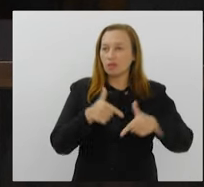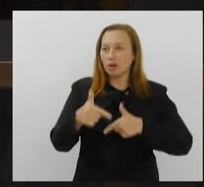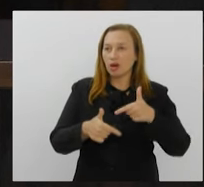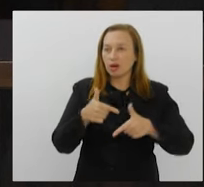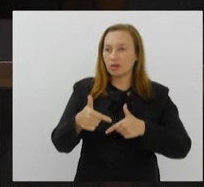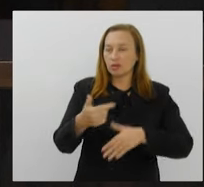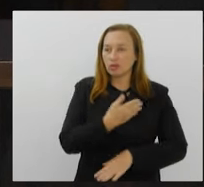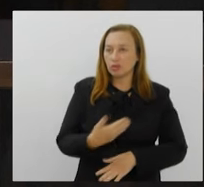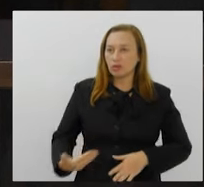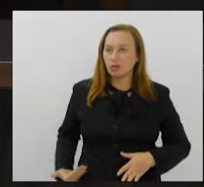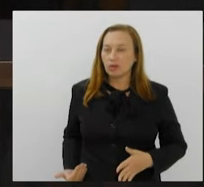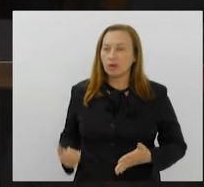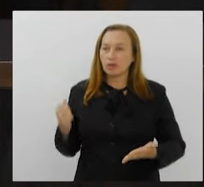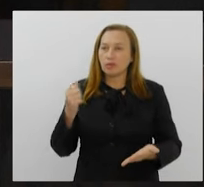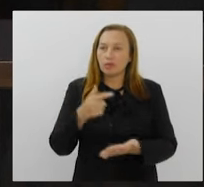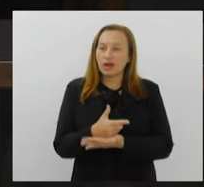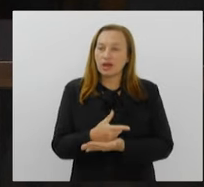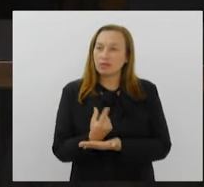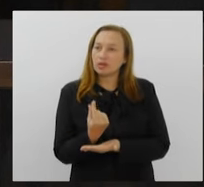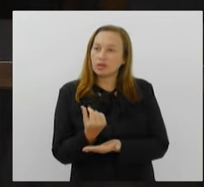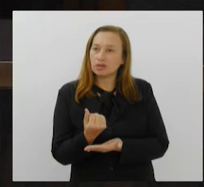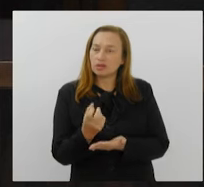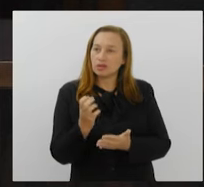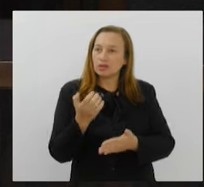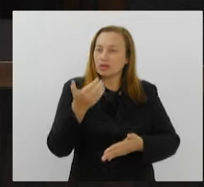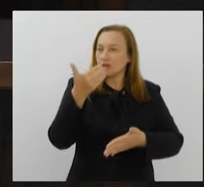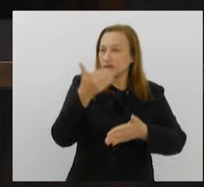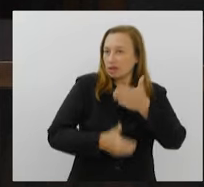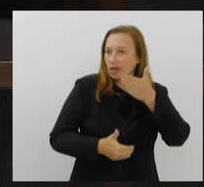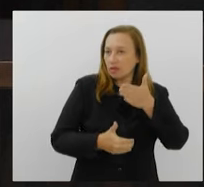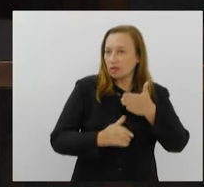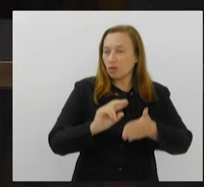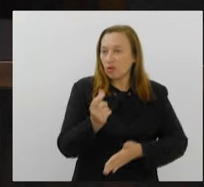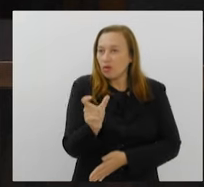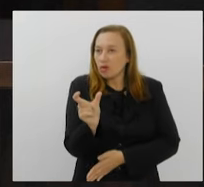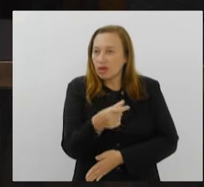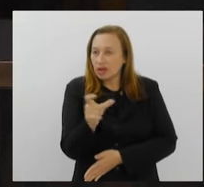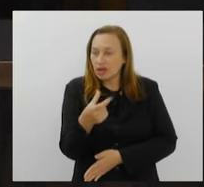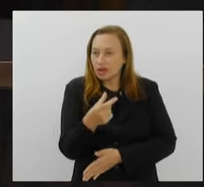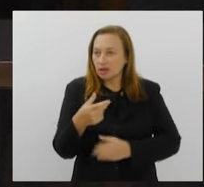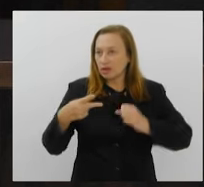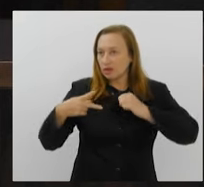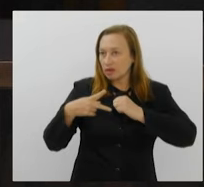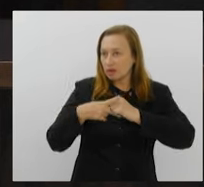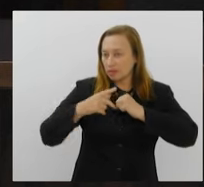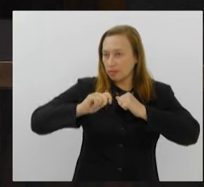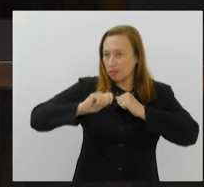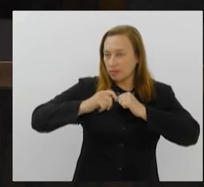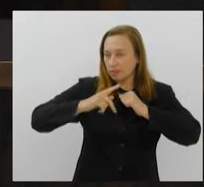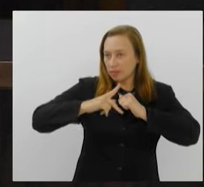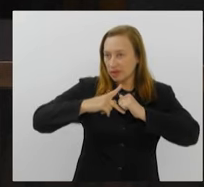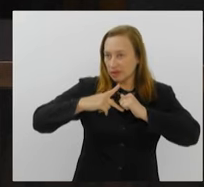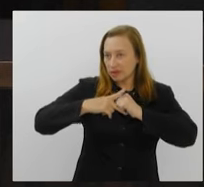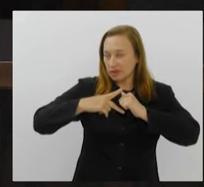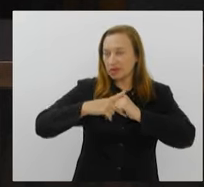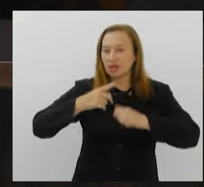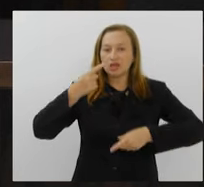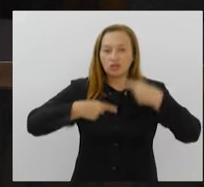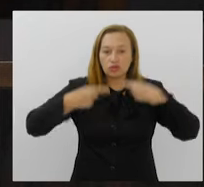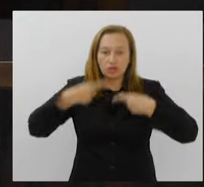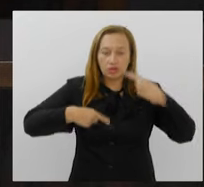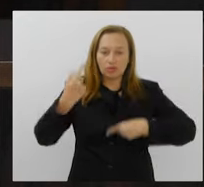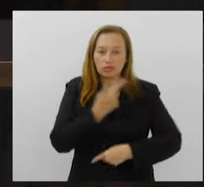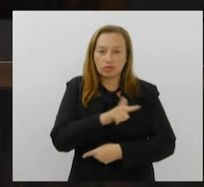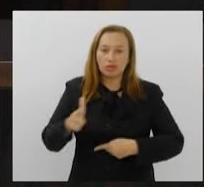de tarifa por meio de cartão de crédito, crédito bancário e PIX. Em discussão, não havendo quem